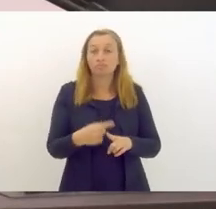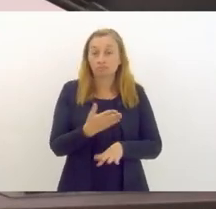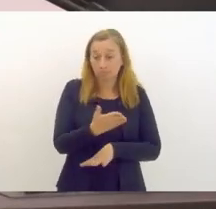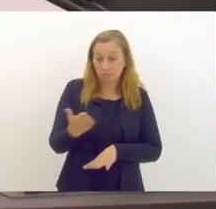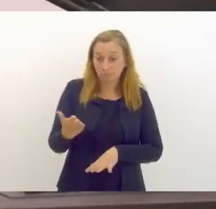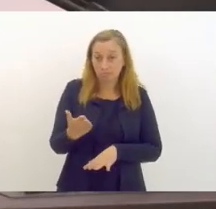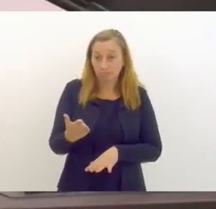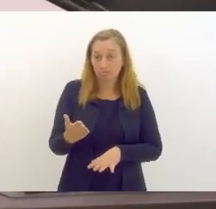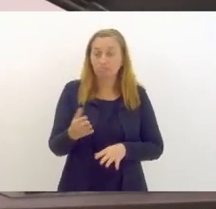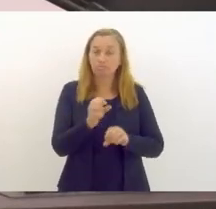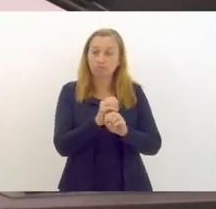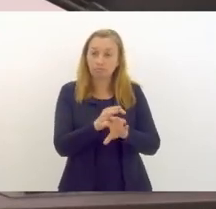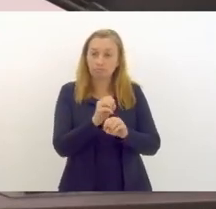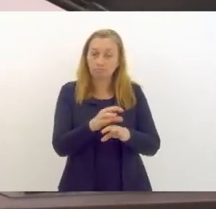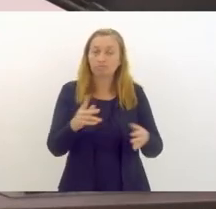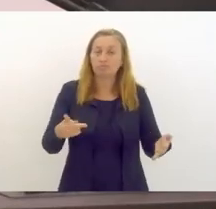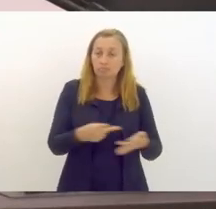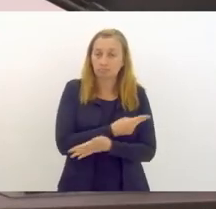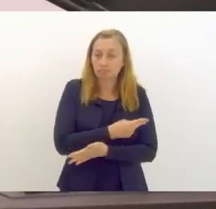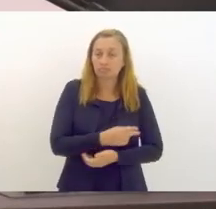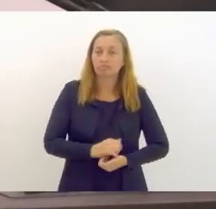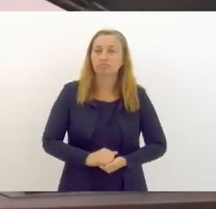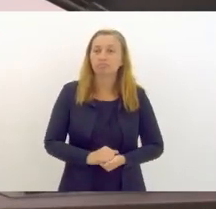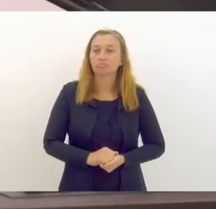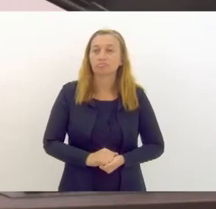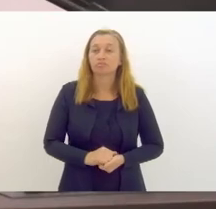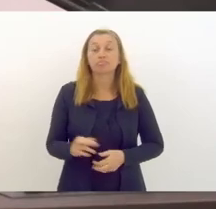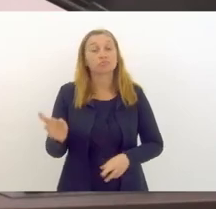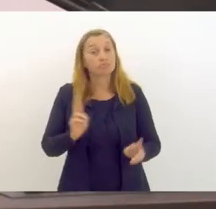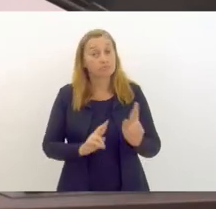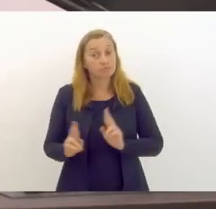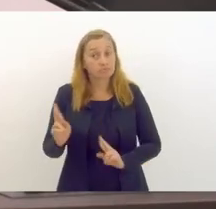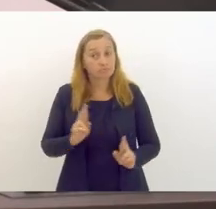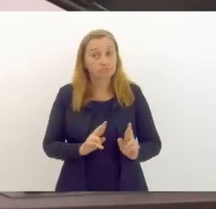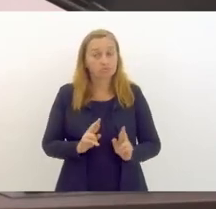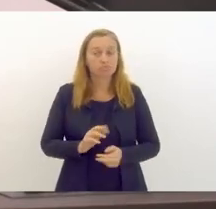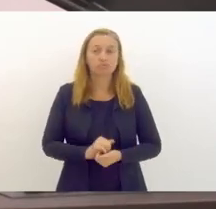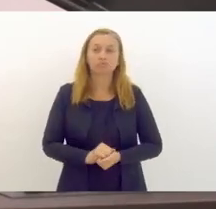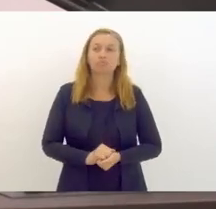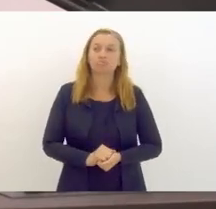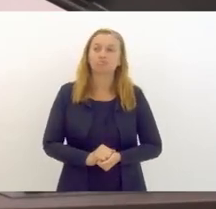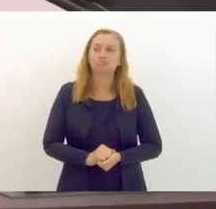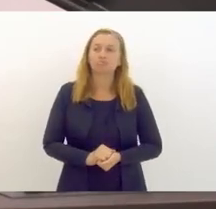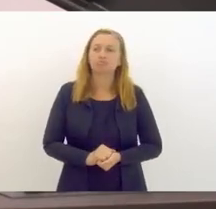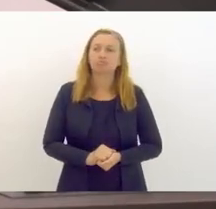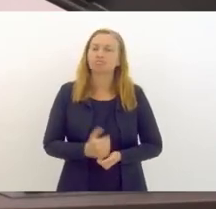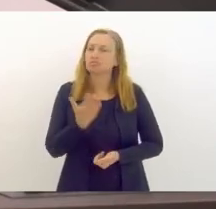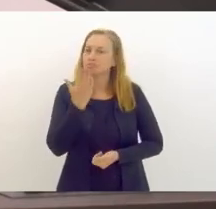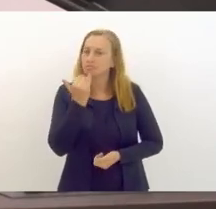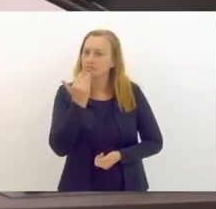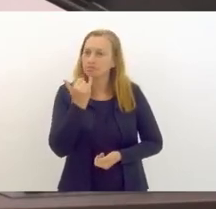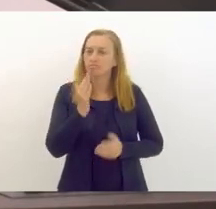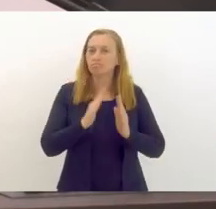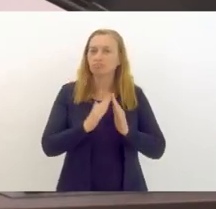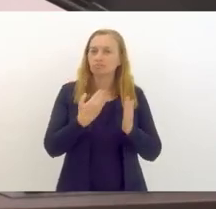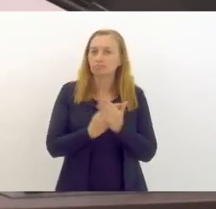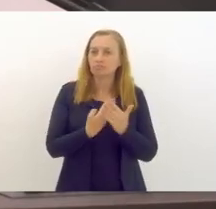que fazem a educação acontecer. Com relação à parte da alimentação